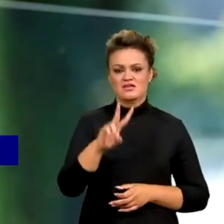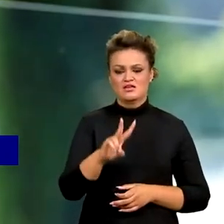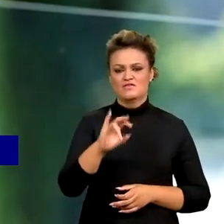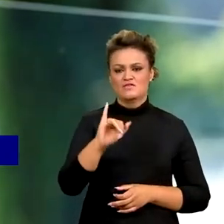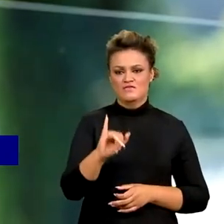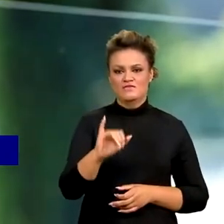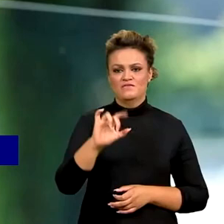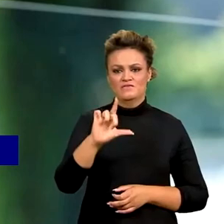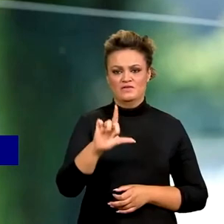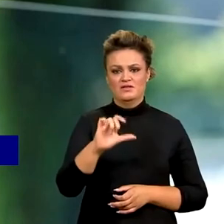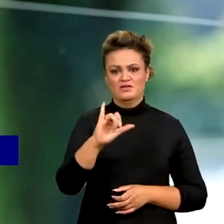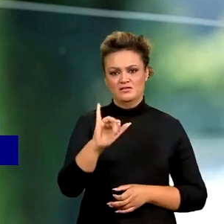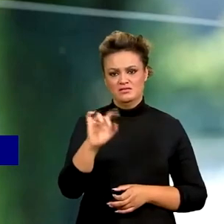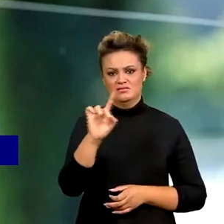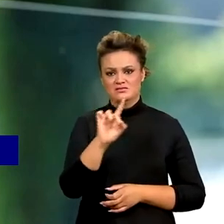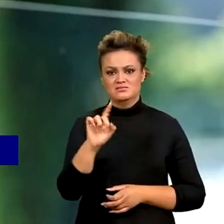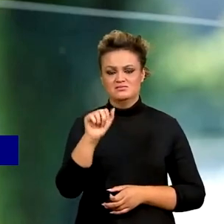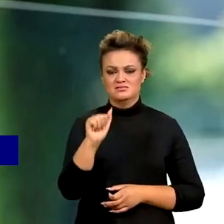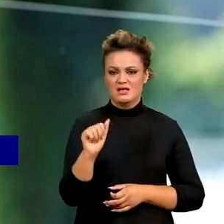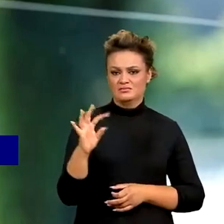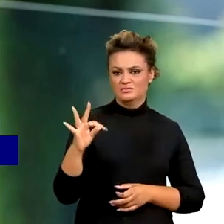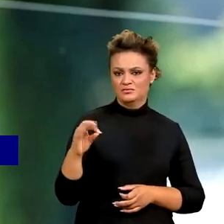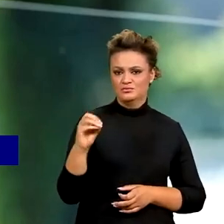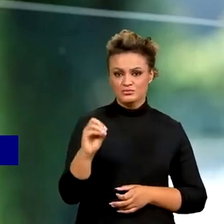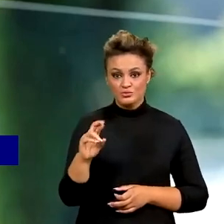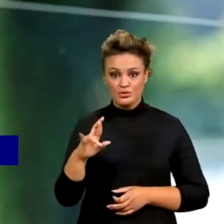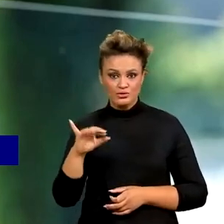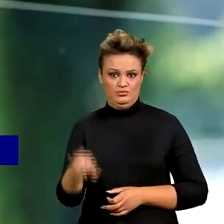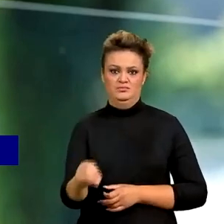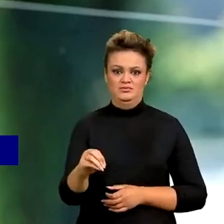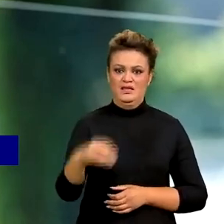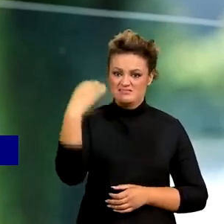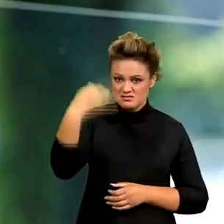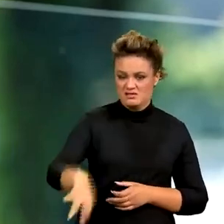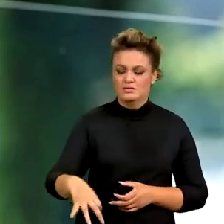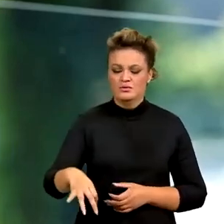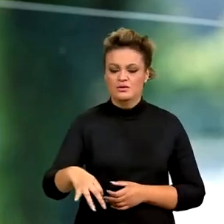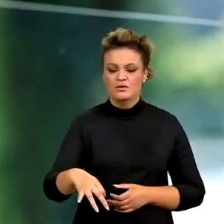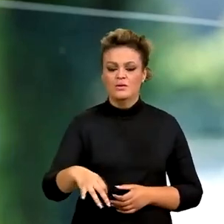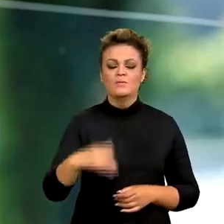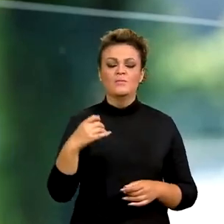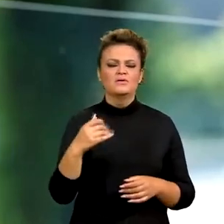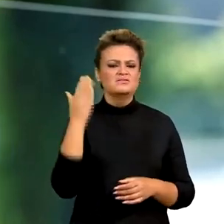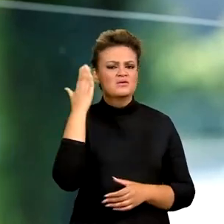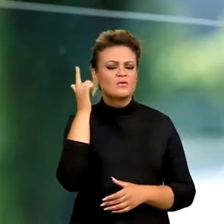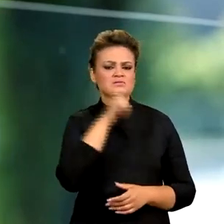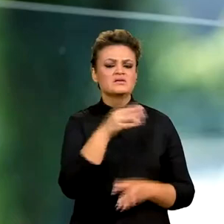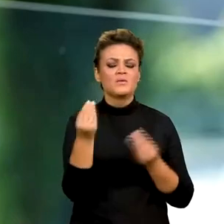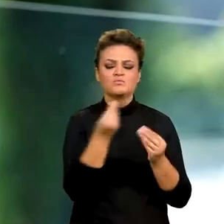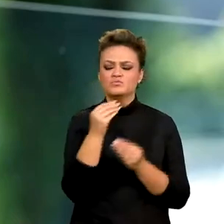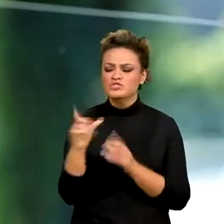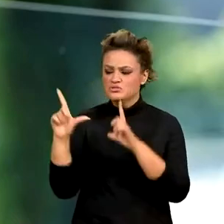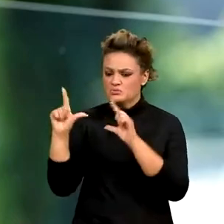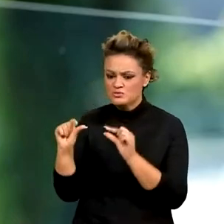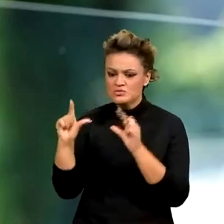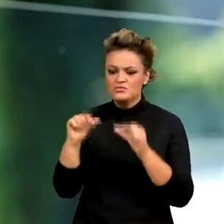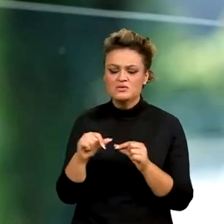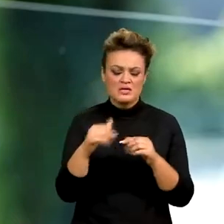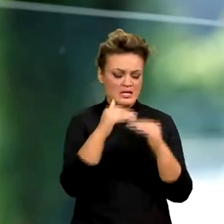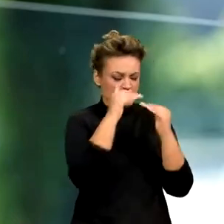chegando a civilização plena na hora que ele vai permitindo a diminuição da desigualdades que são